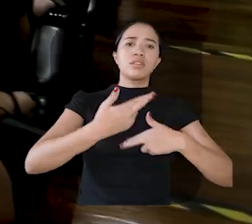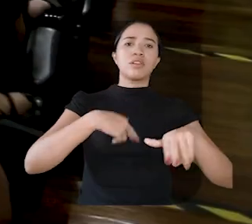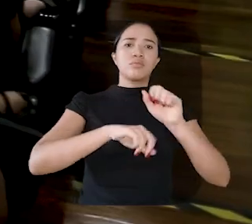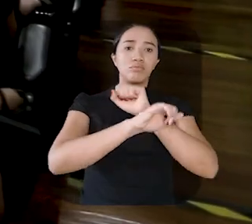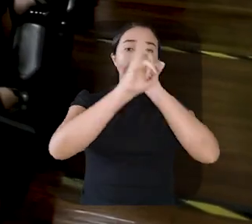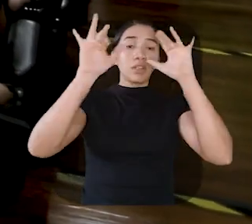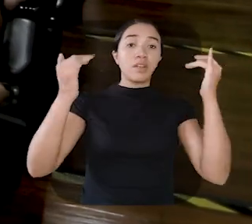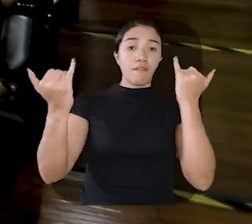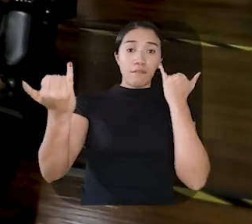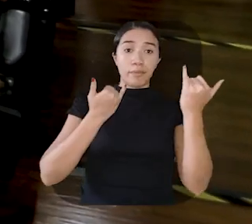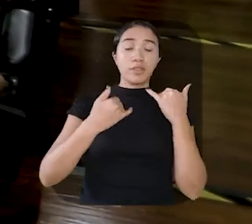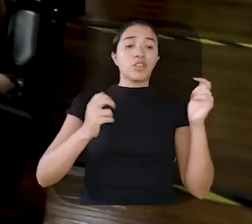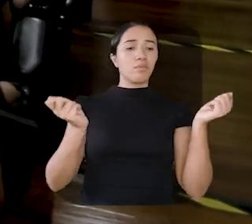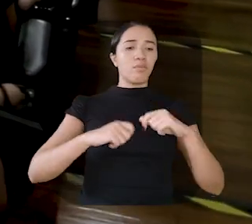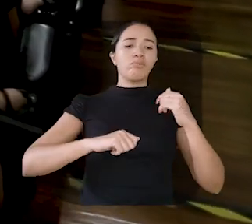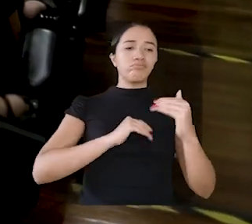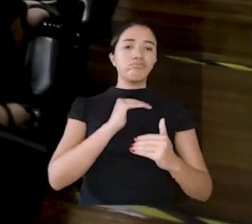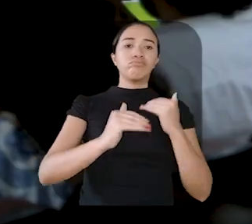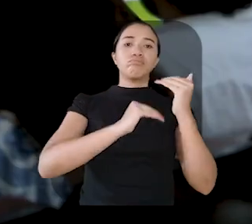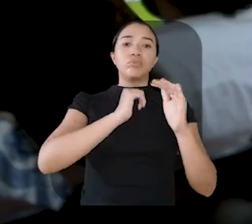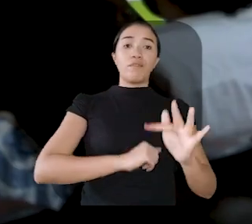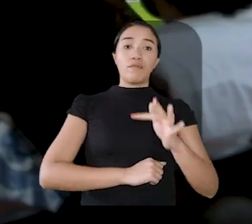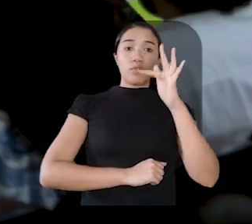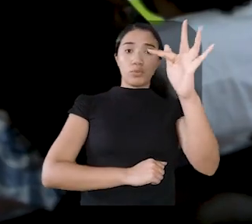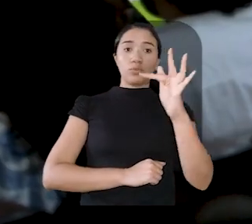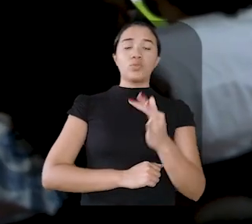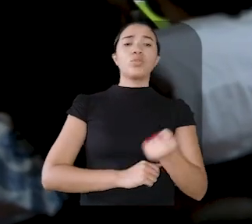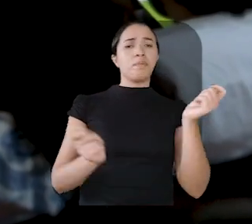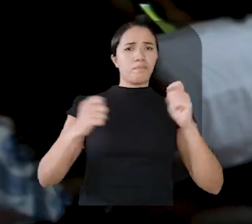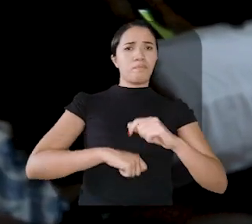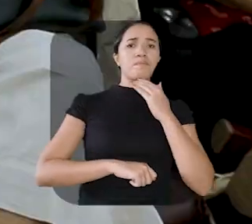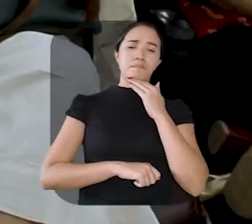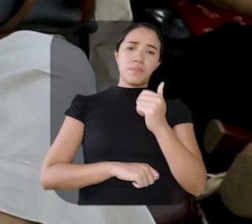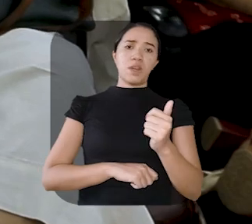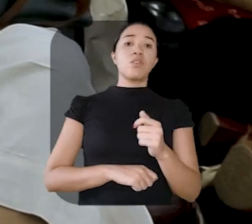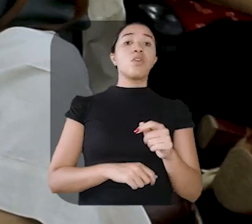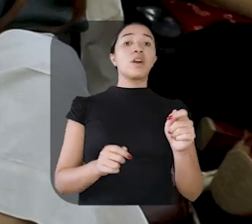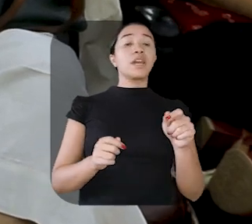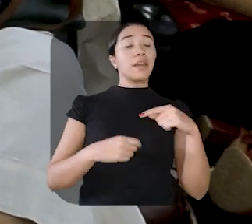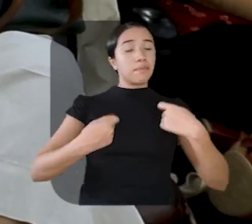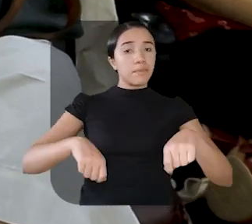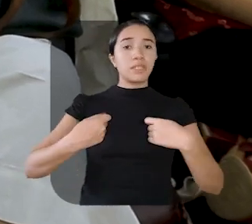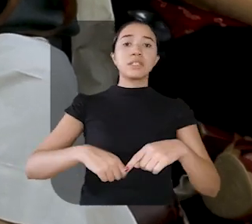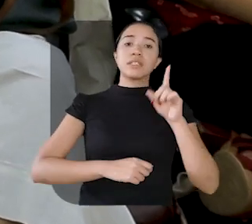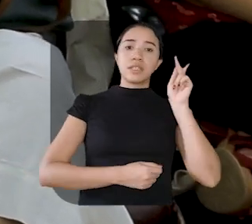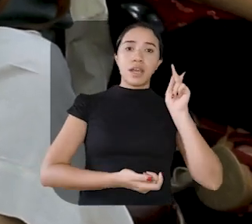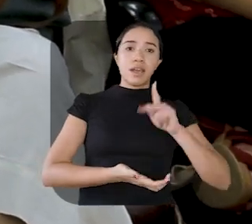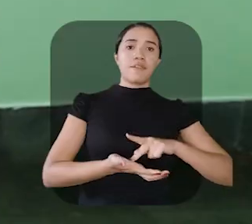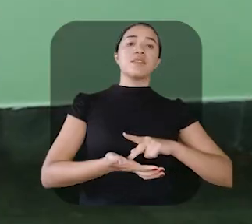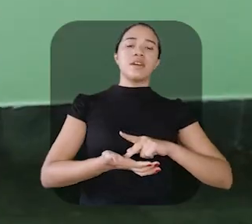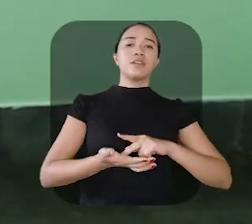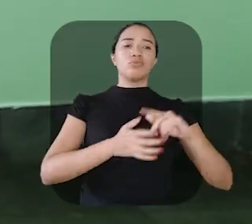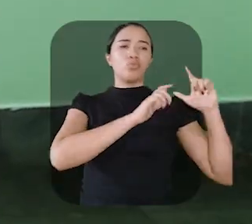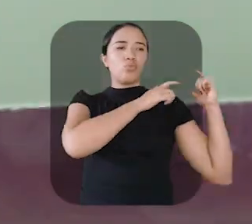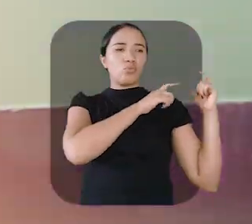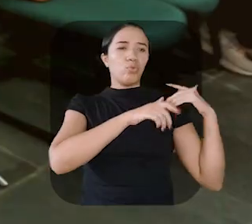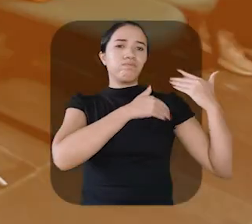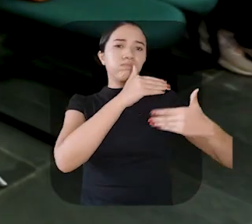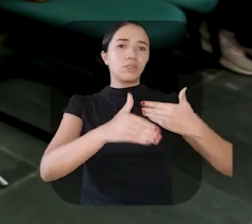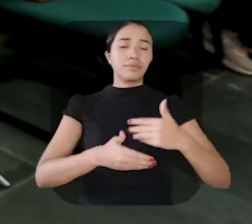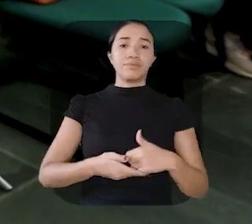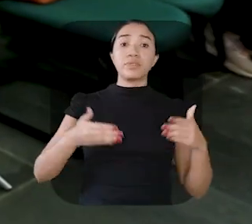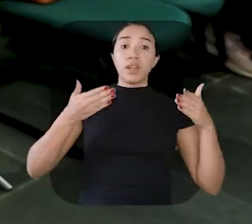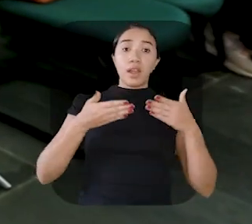também dialogando, para que a gente possa construir um futuro possível, e ele deverá ser e é ancestral.